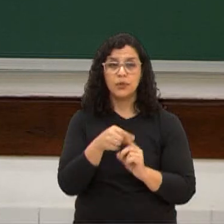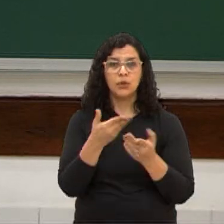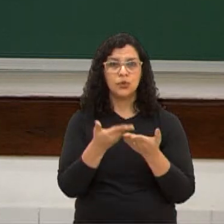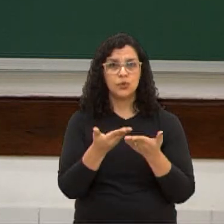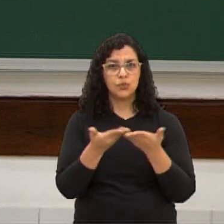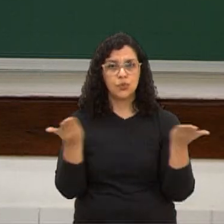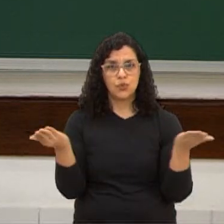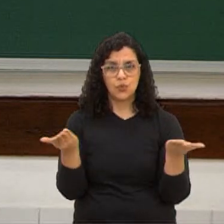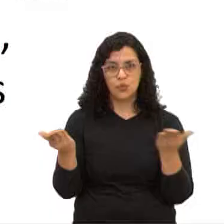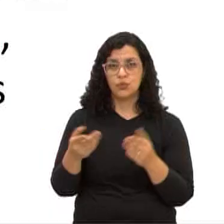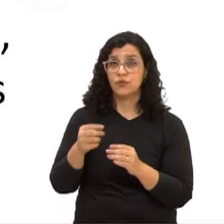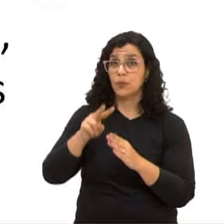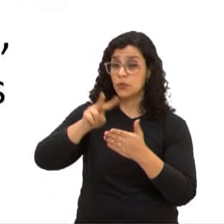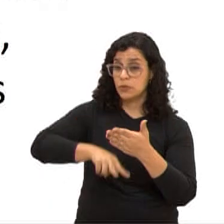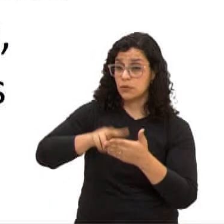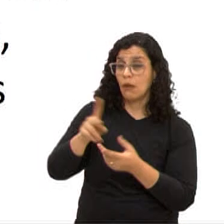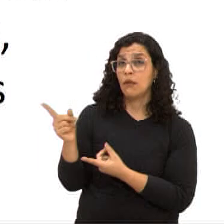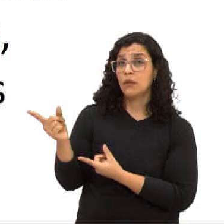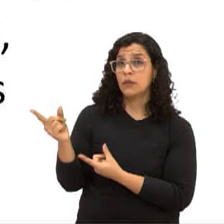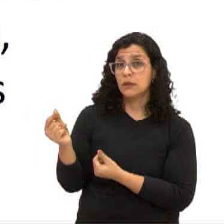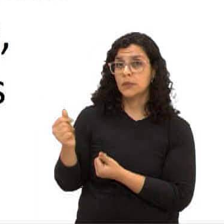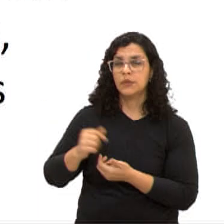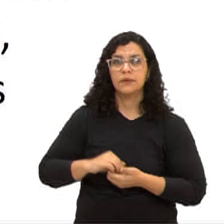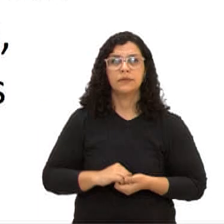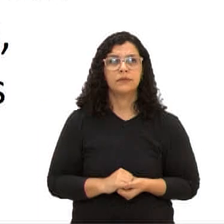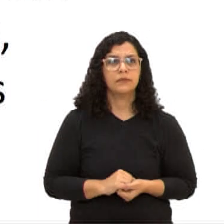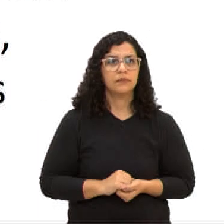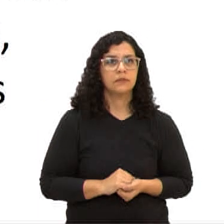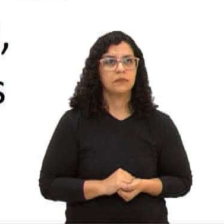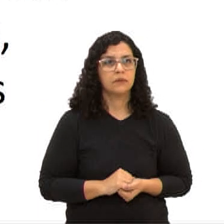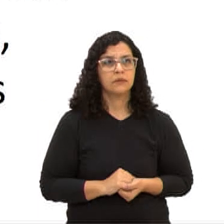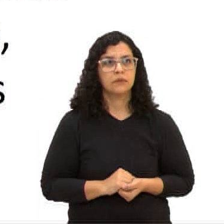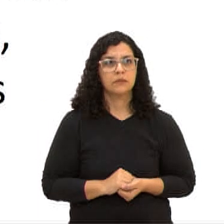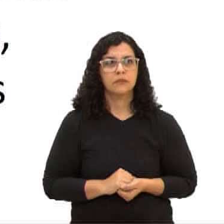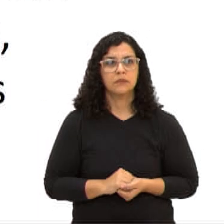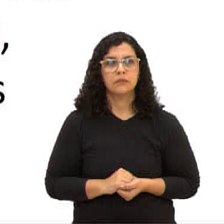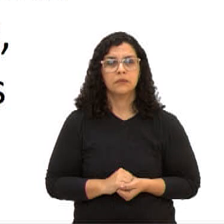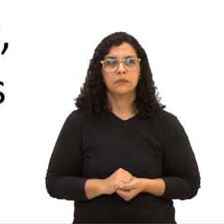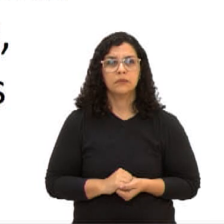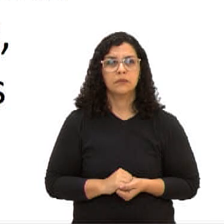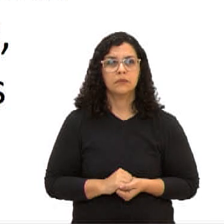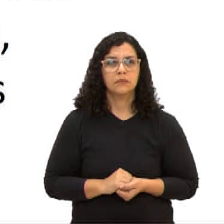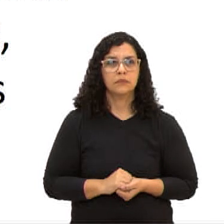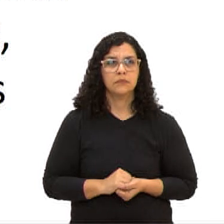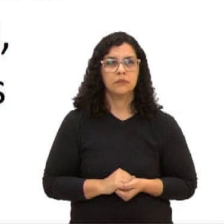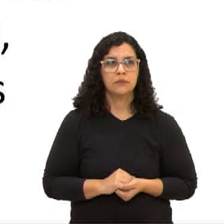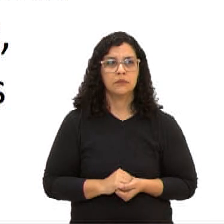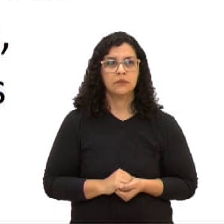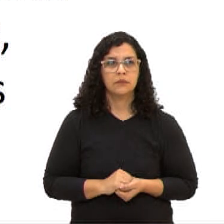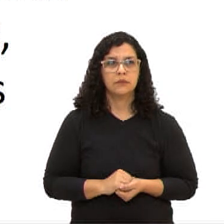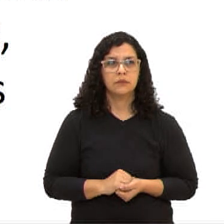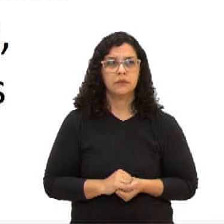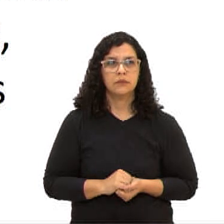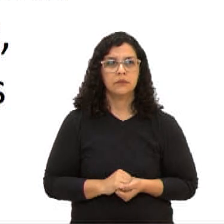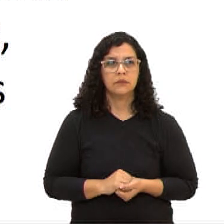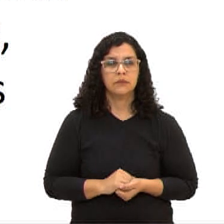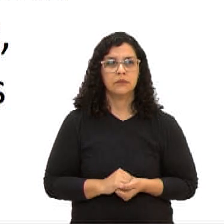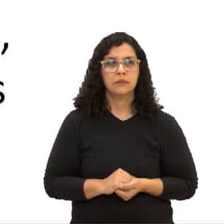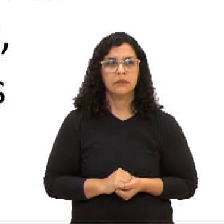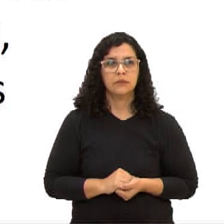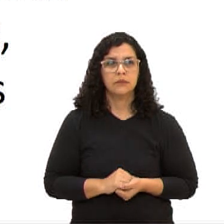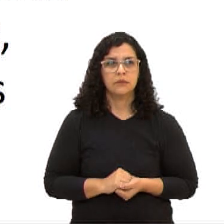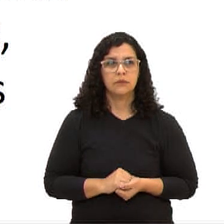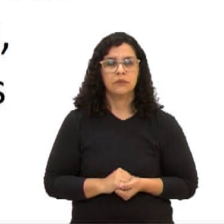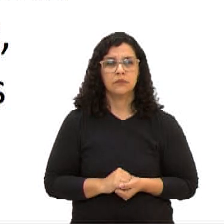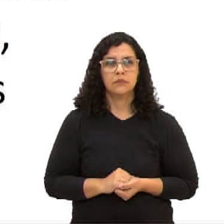da nossa aula. El tweet, o tweet, é o nome utilizado para designar as publicações hechas